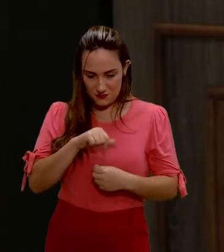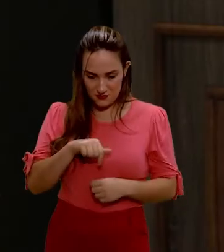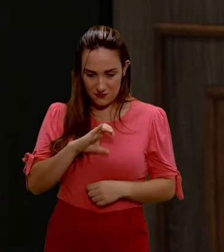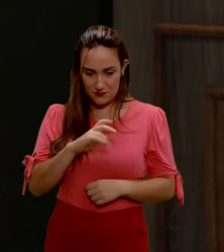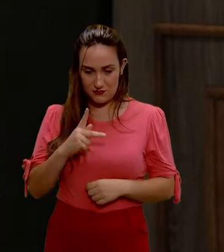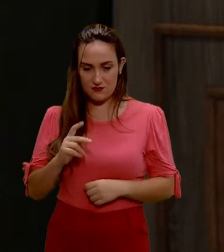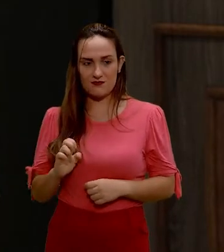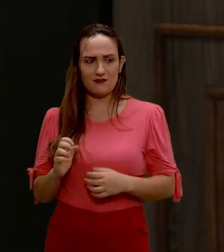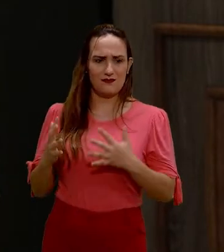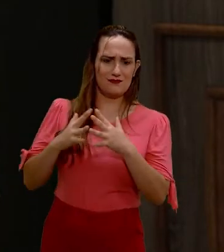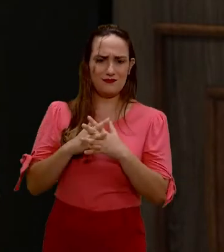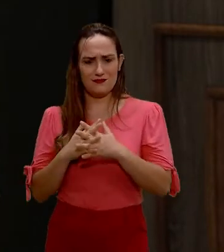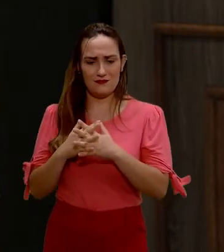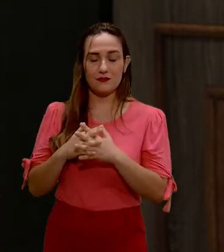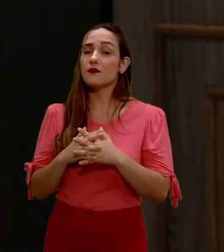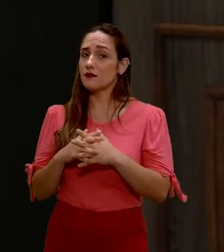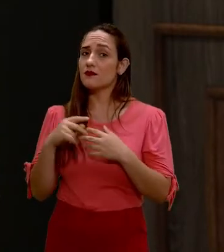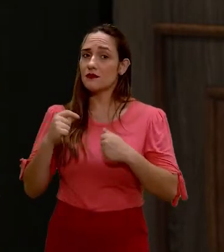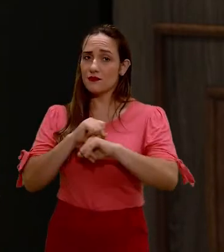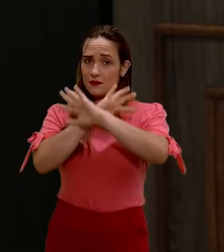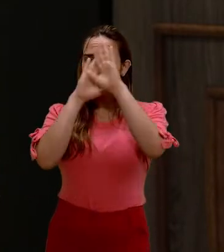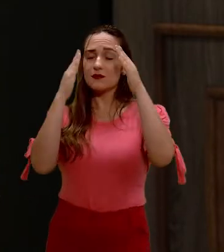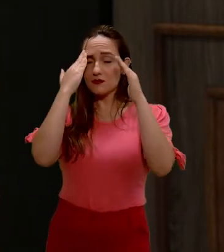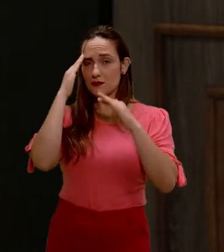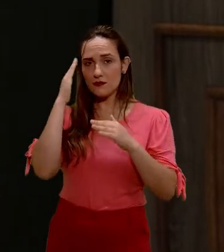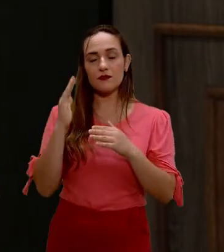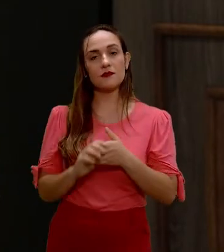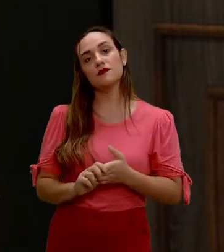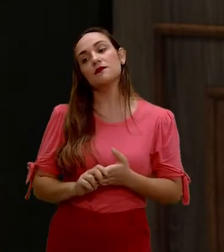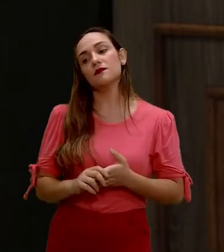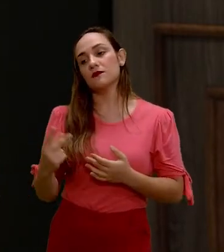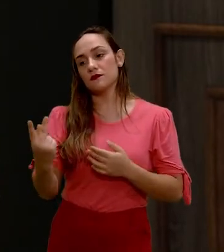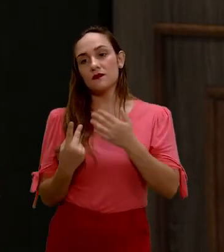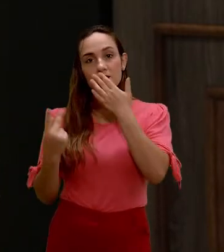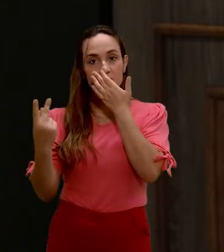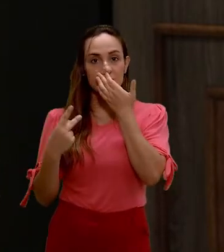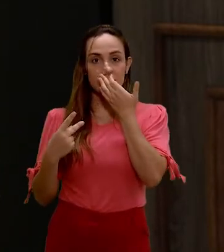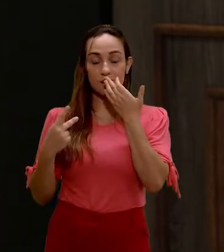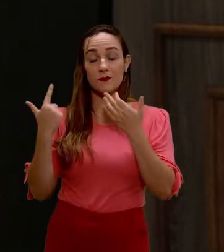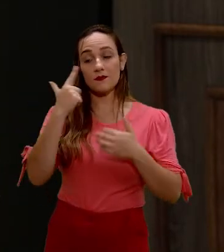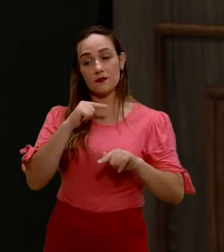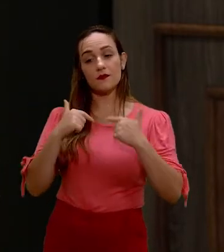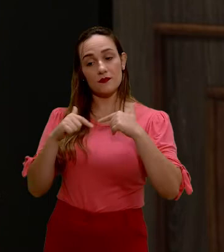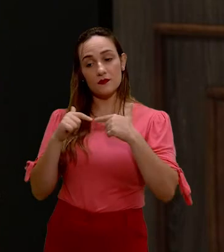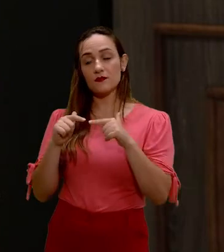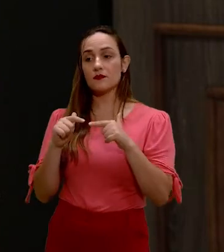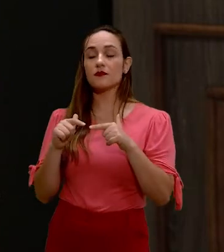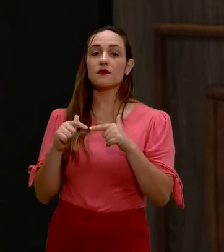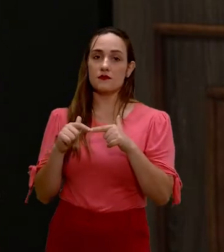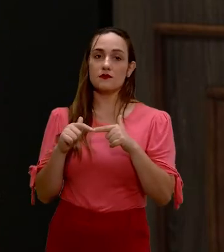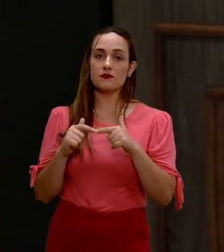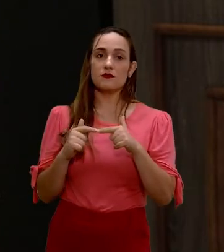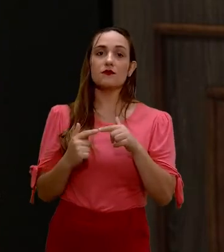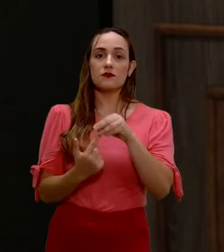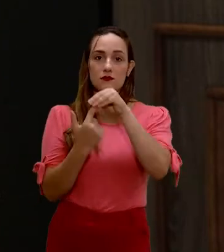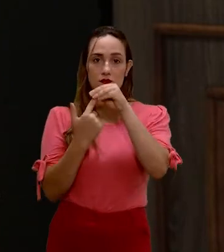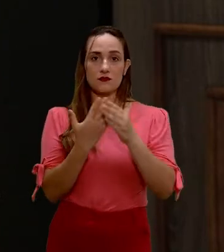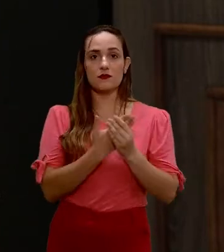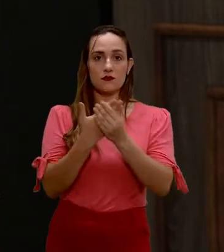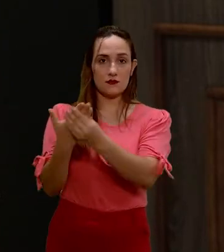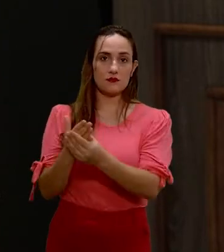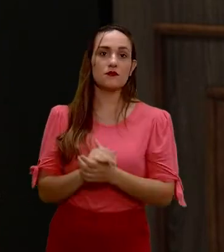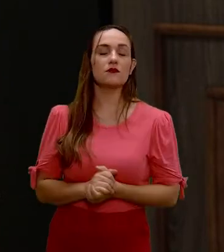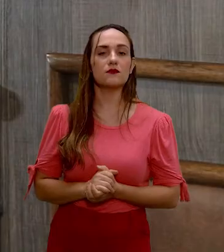também. E permitir que esses lugares conseguissem trabalhar ao mesmo tempo num processo